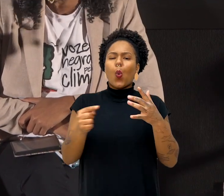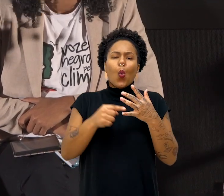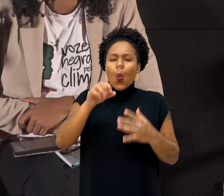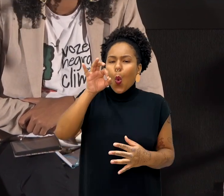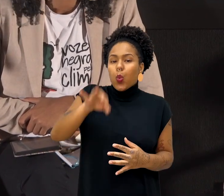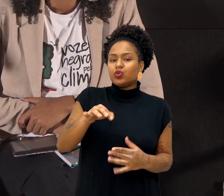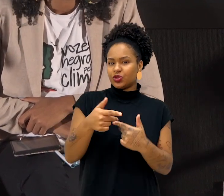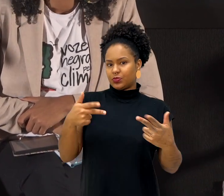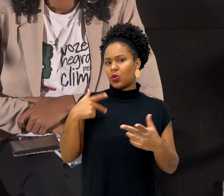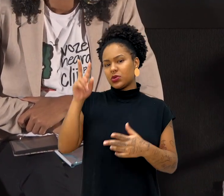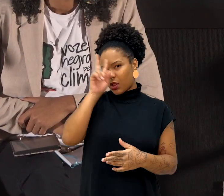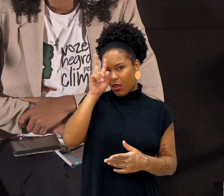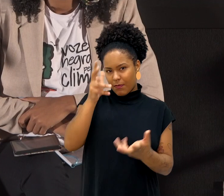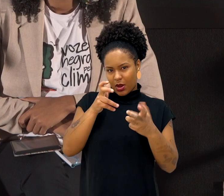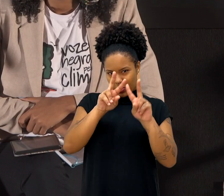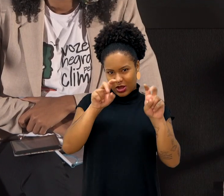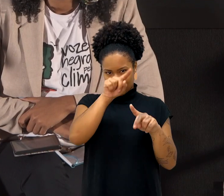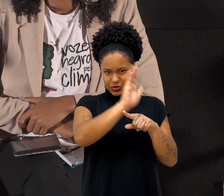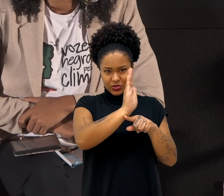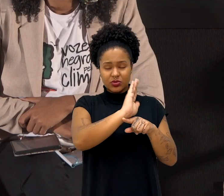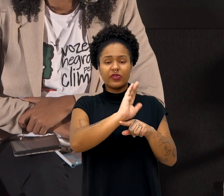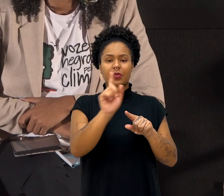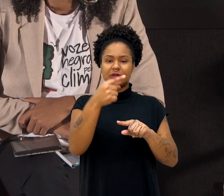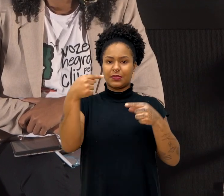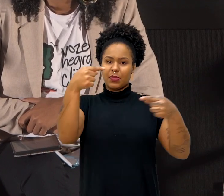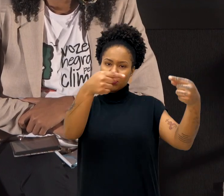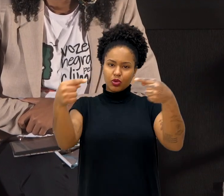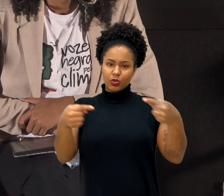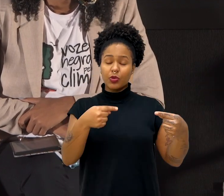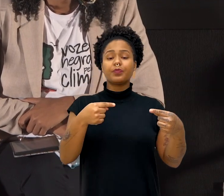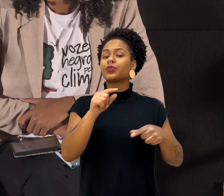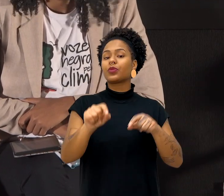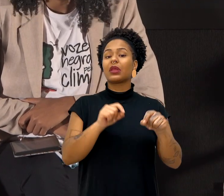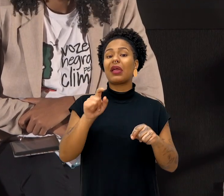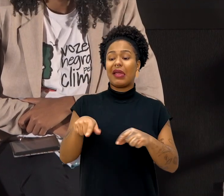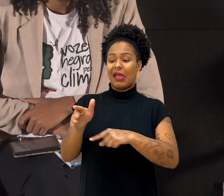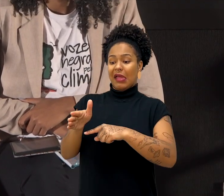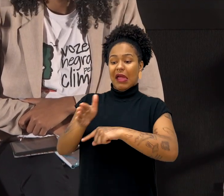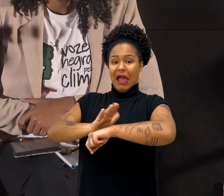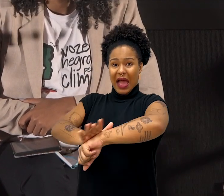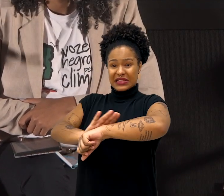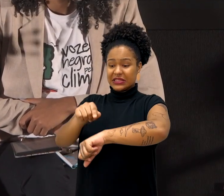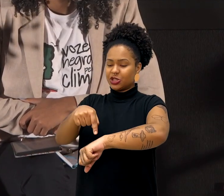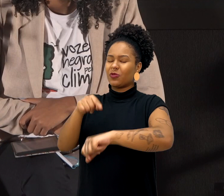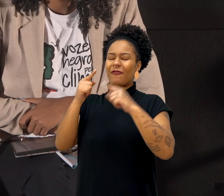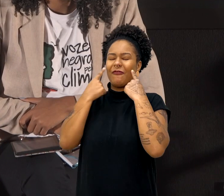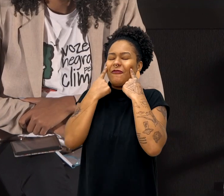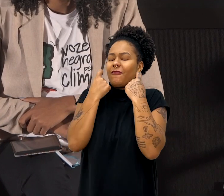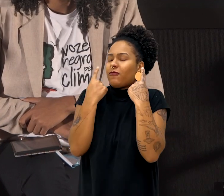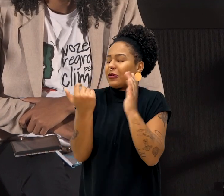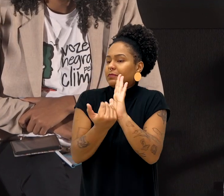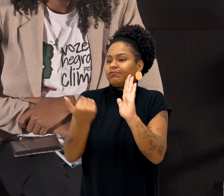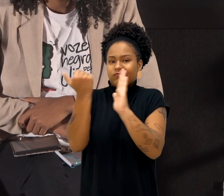muito representativo. Mas o último elemento que eu queria lembrar desse filme, assim, nessa primeira